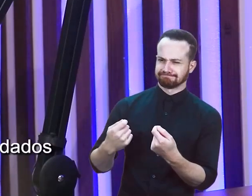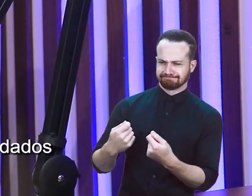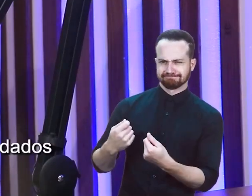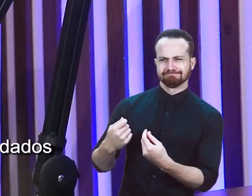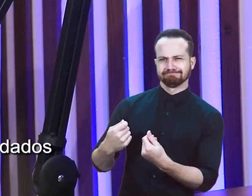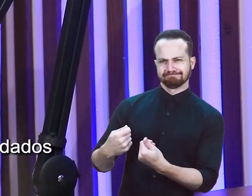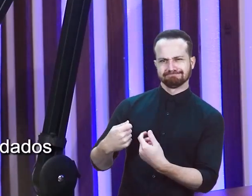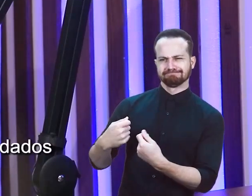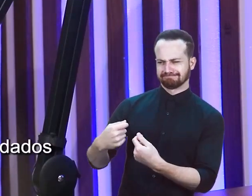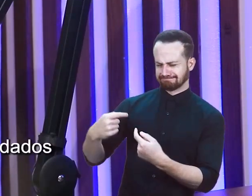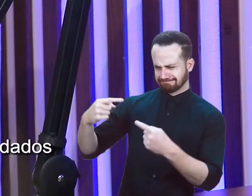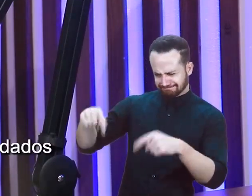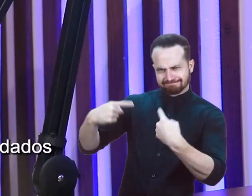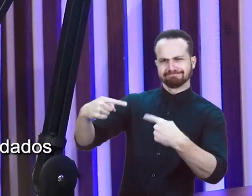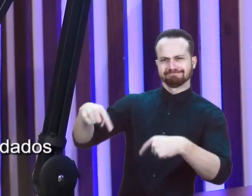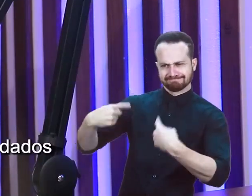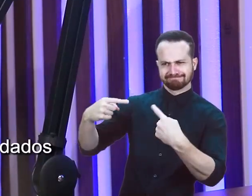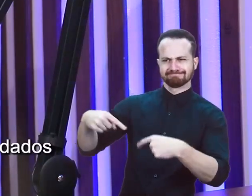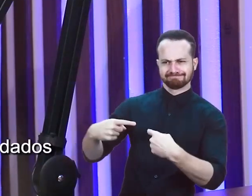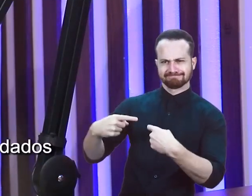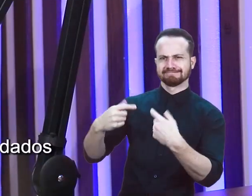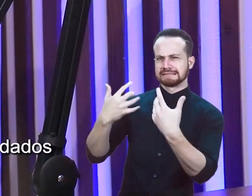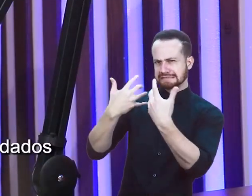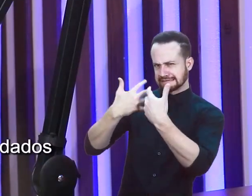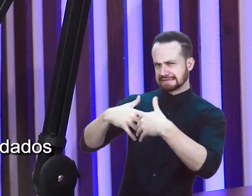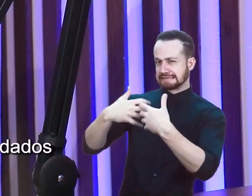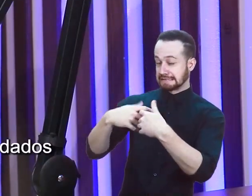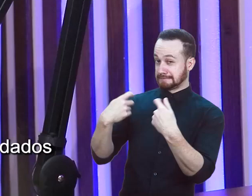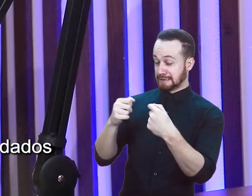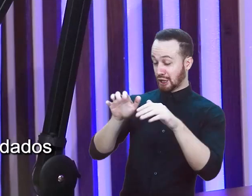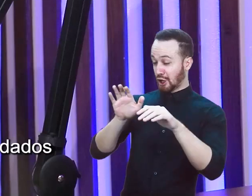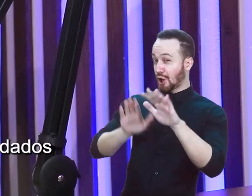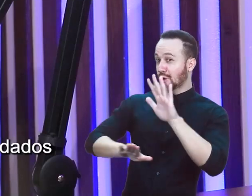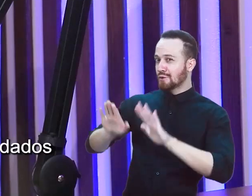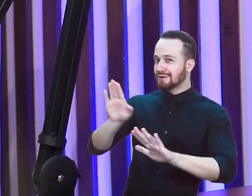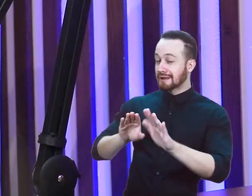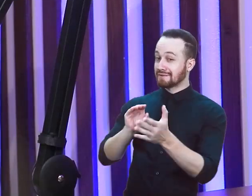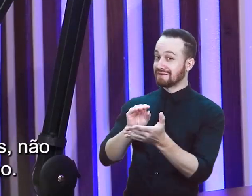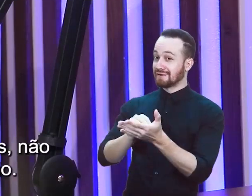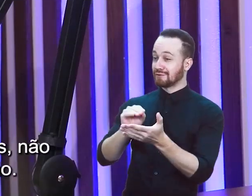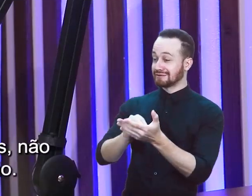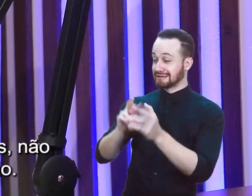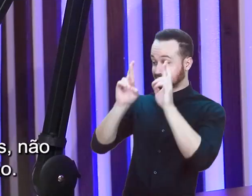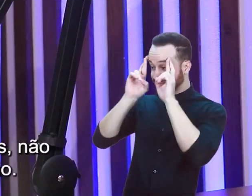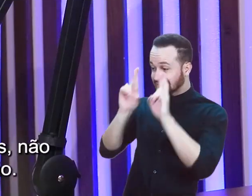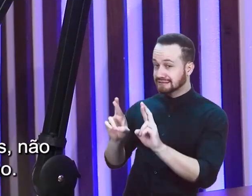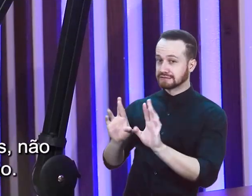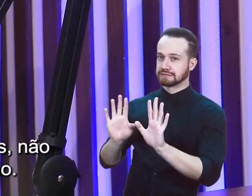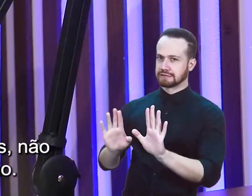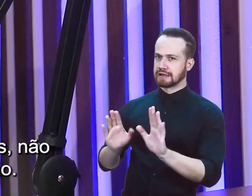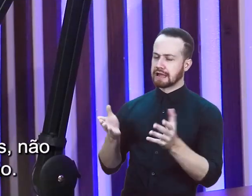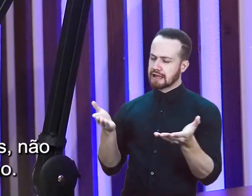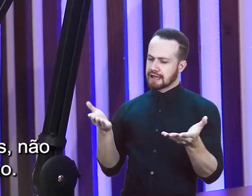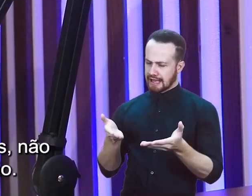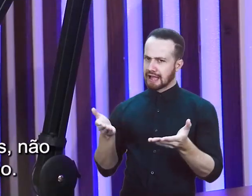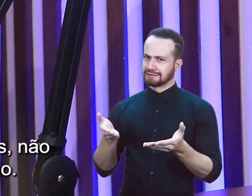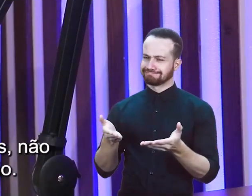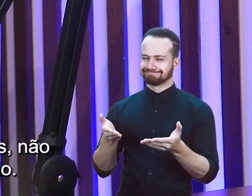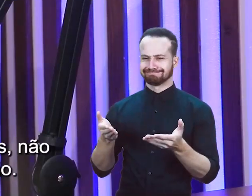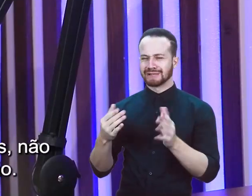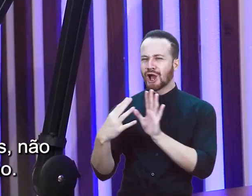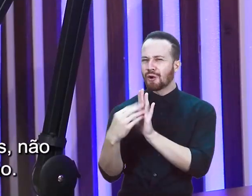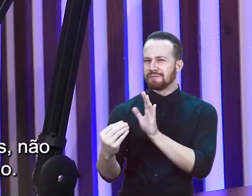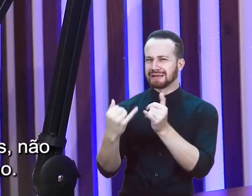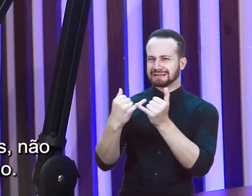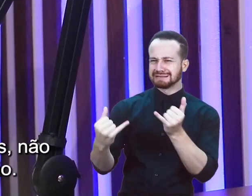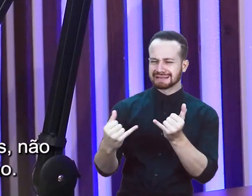exigente, e aí a gente carece de alguns cuidados para não sermos injustos. Eu diria assim, a altura desses homens, não.